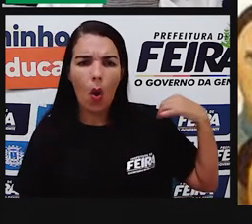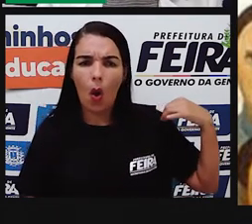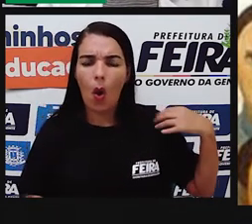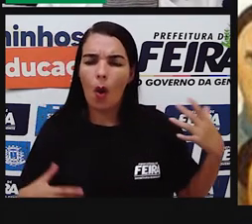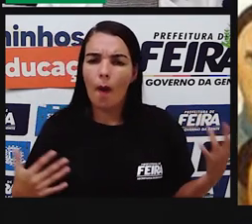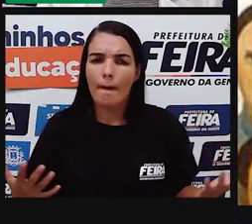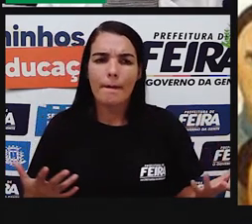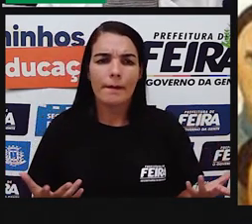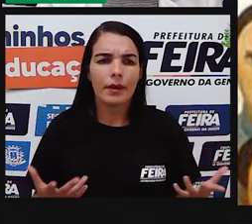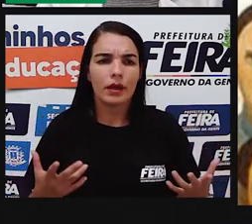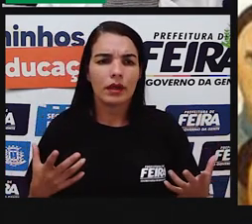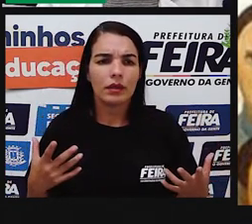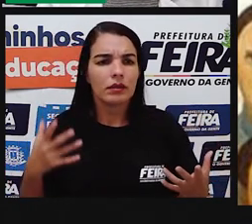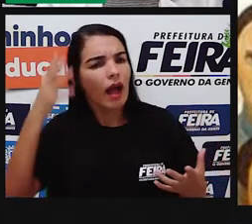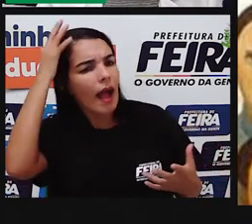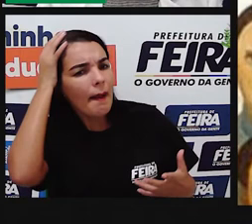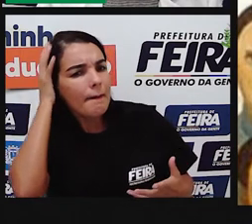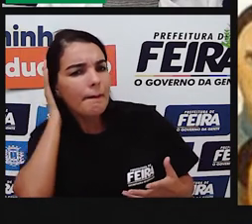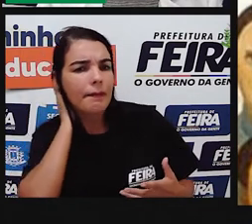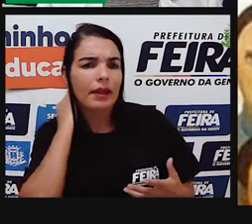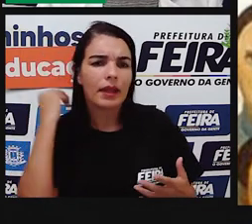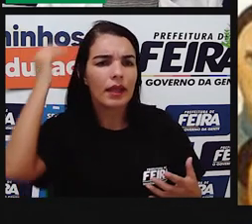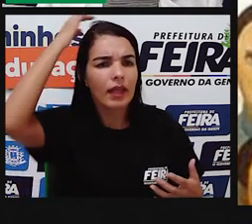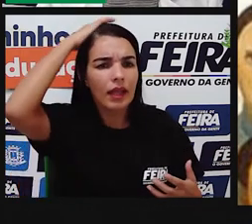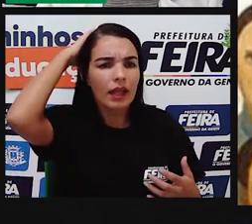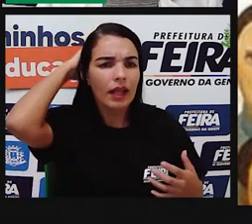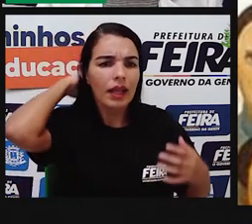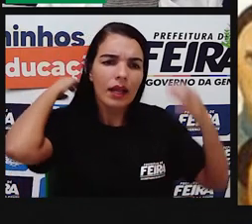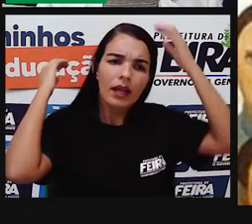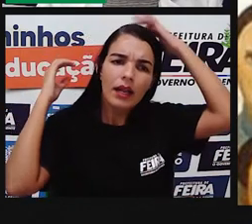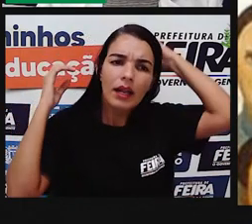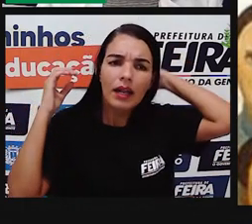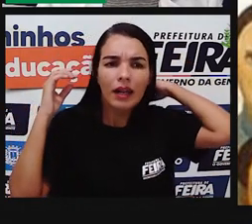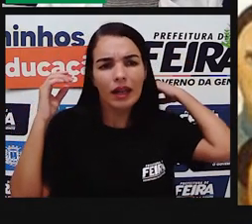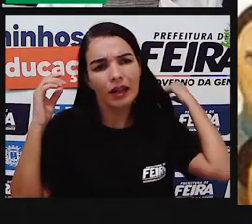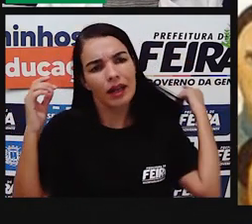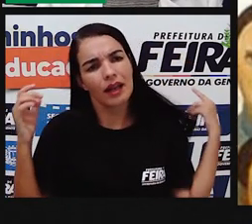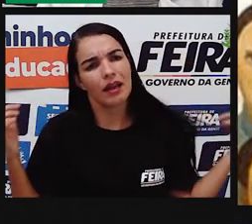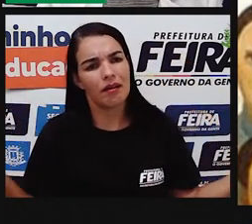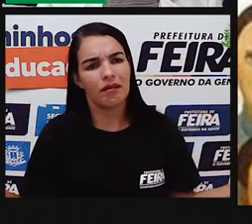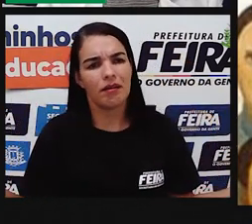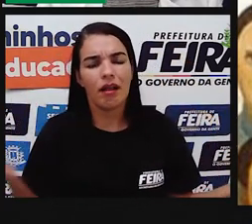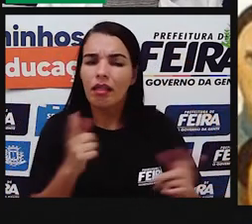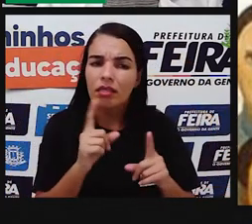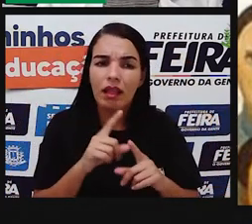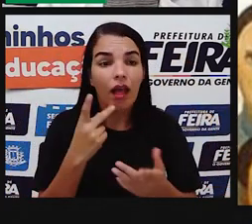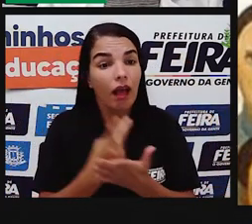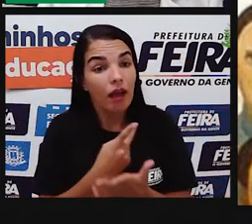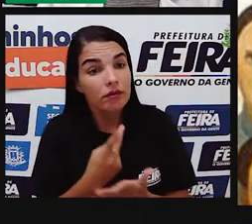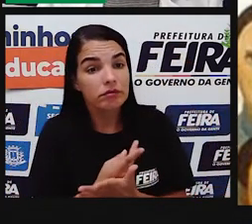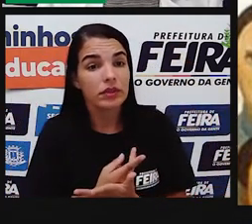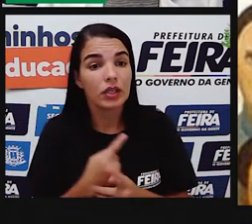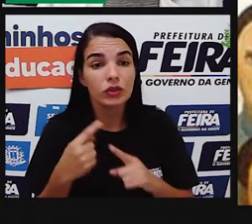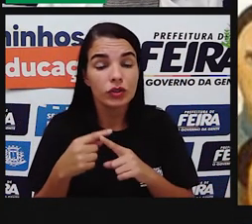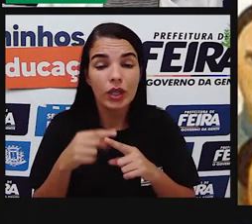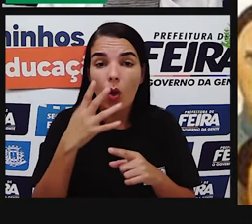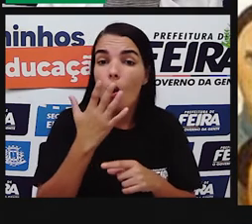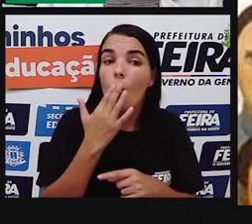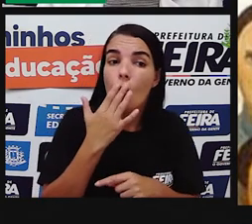aí afora, simplesmente pela questão da origem da pessoa, da cor.